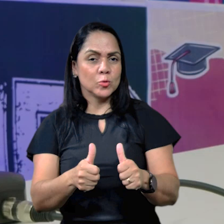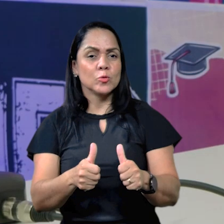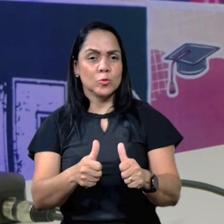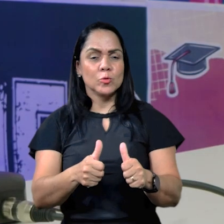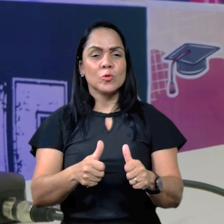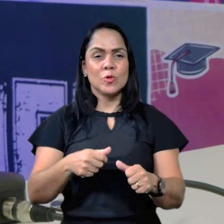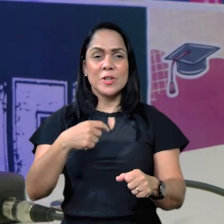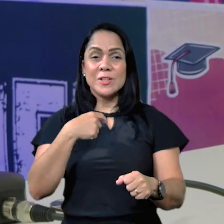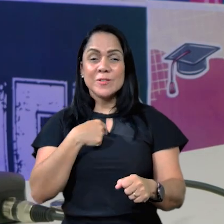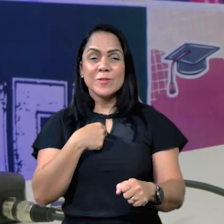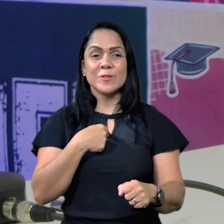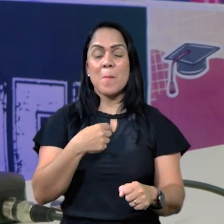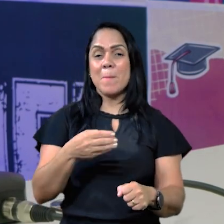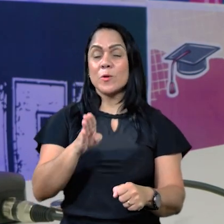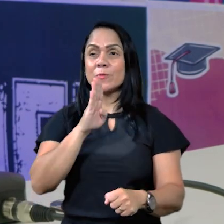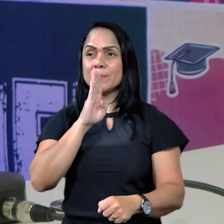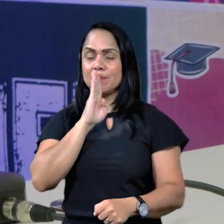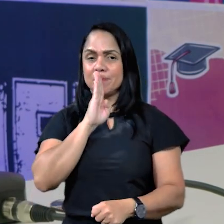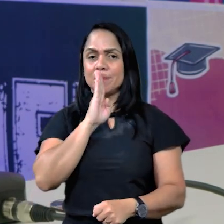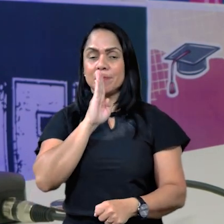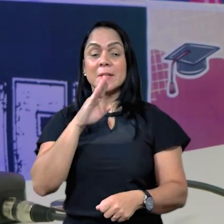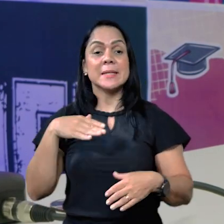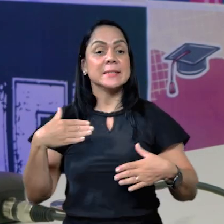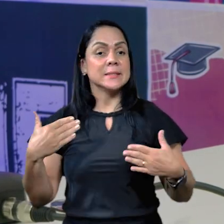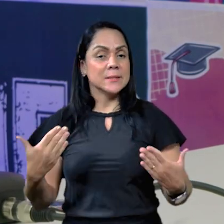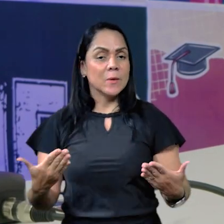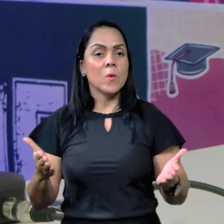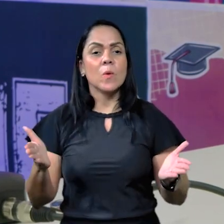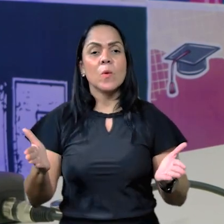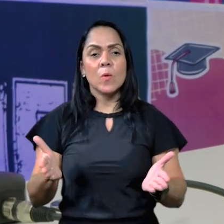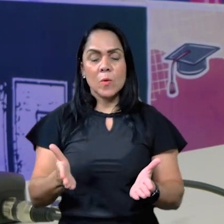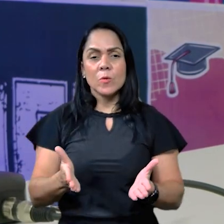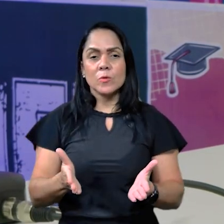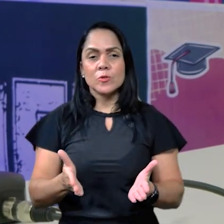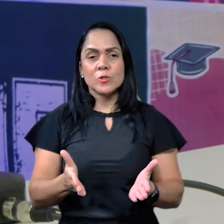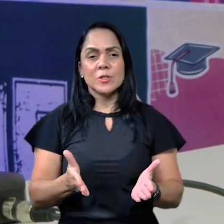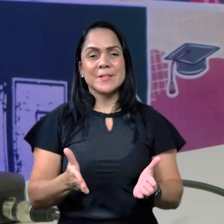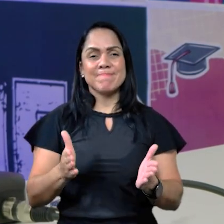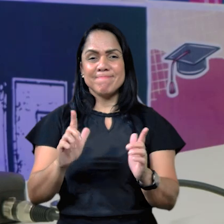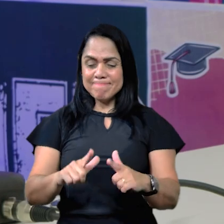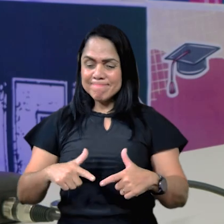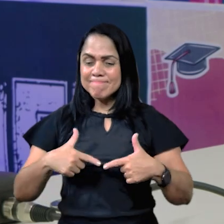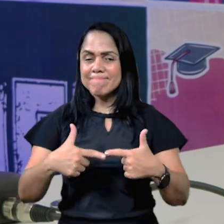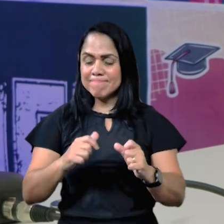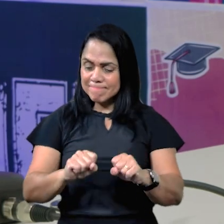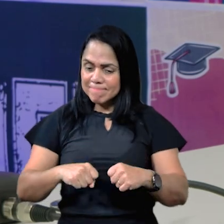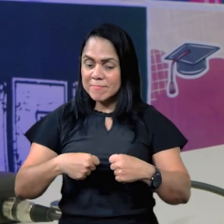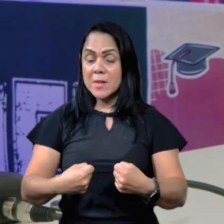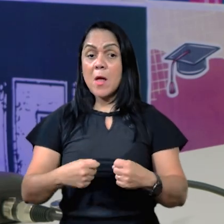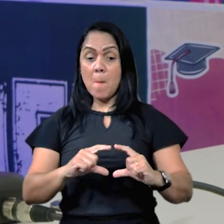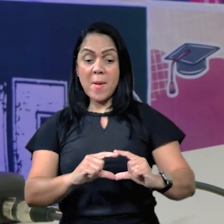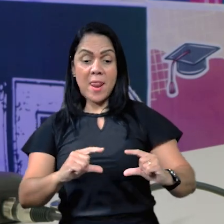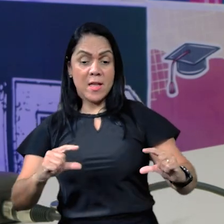gente jamais pode virar as costas. Então, assim, hoje a gente tá nessa briga por conta de uma